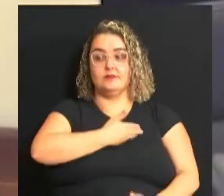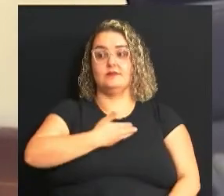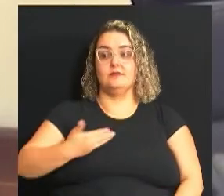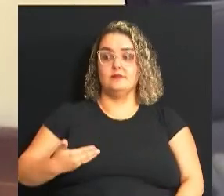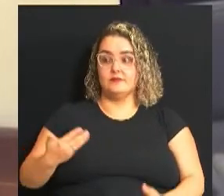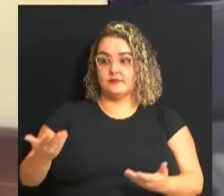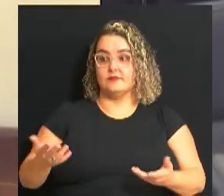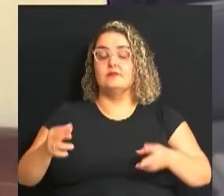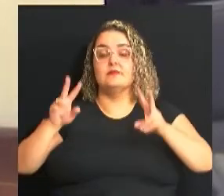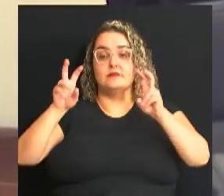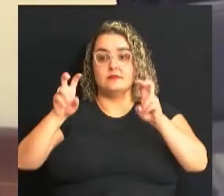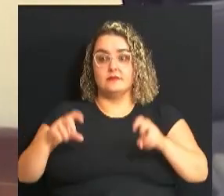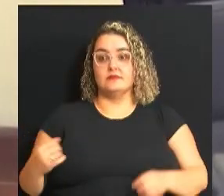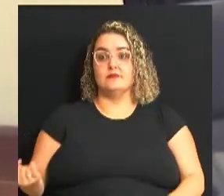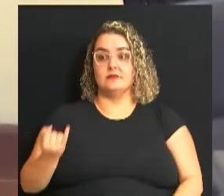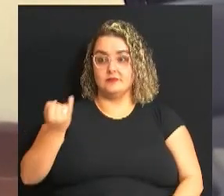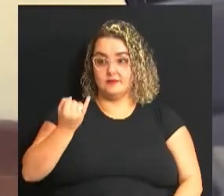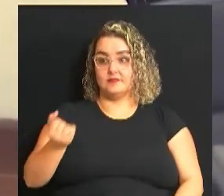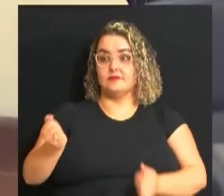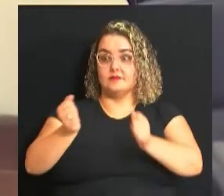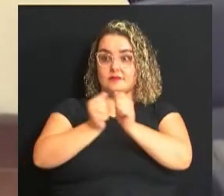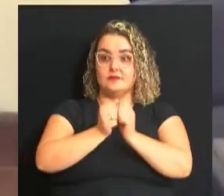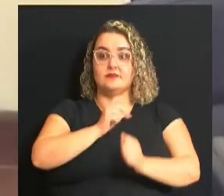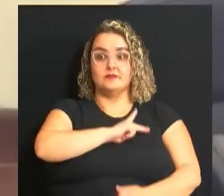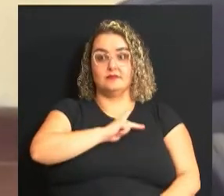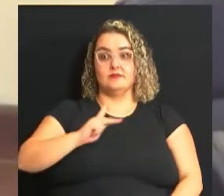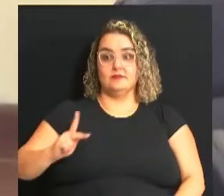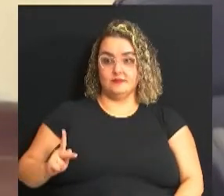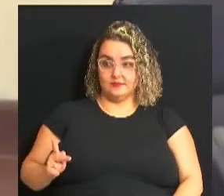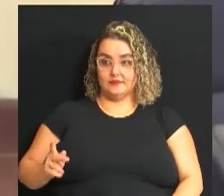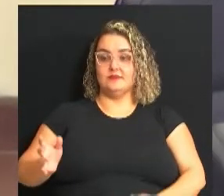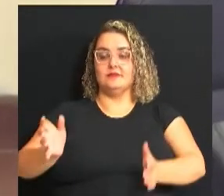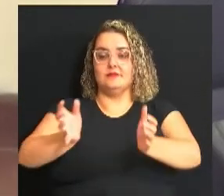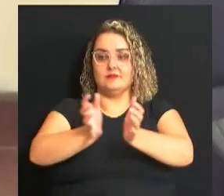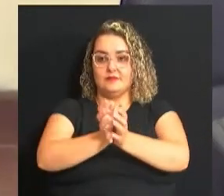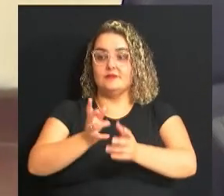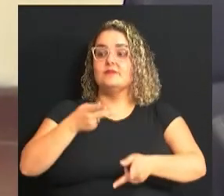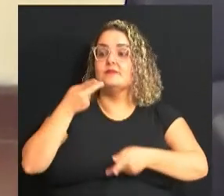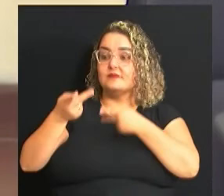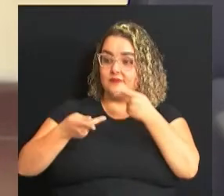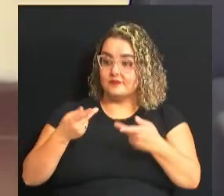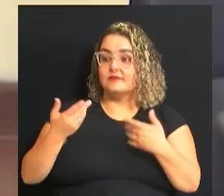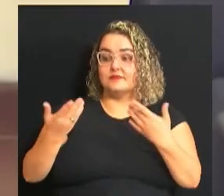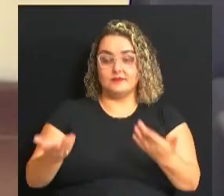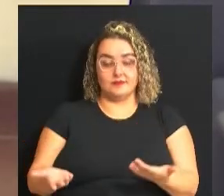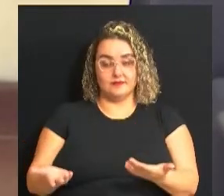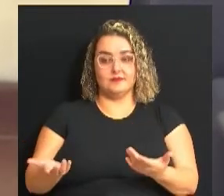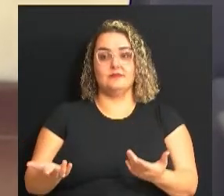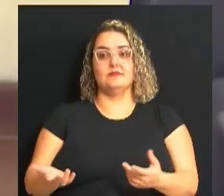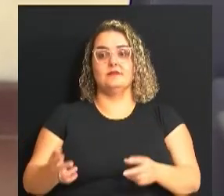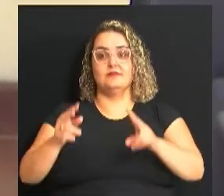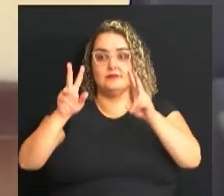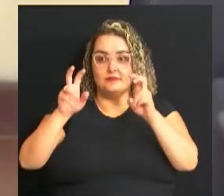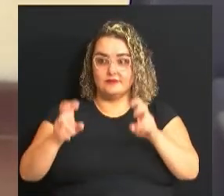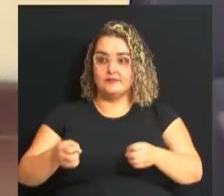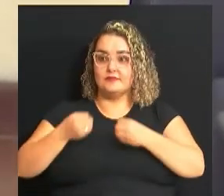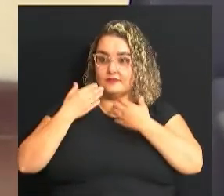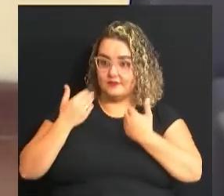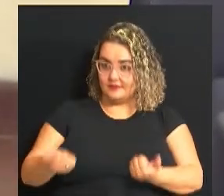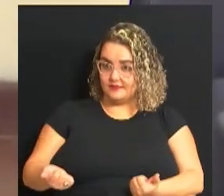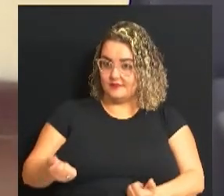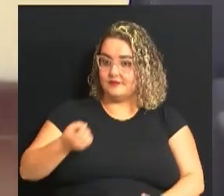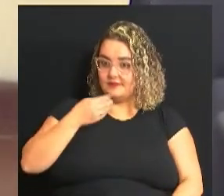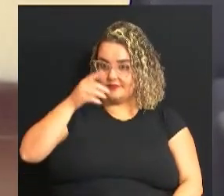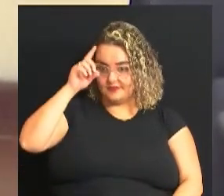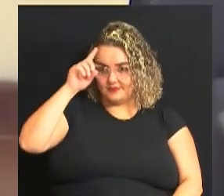Temas importantes. Estou aqui com o presidente da comissão para falar justamente a respeito dos assuntos. Tudo bem? Mais uma vez, bom